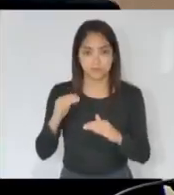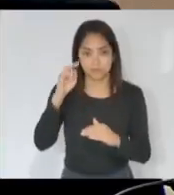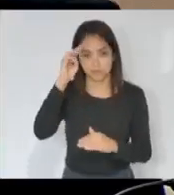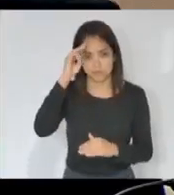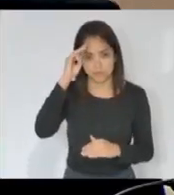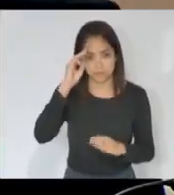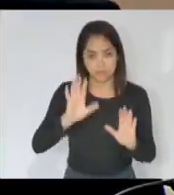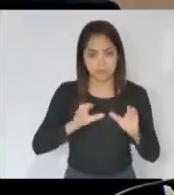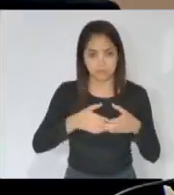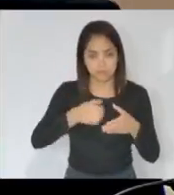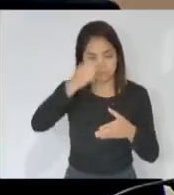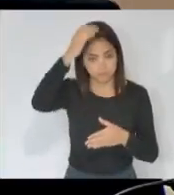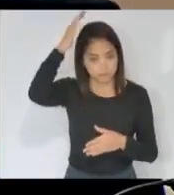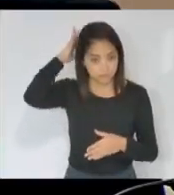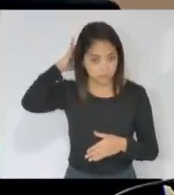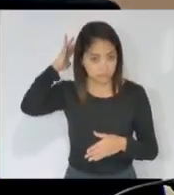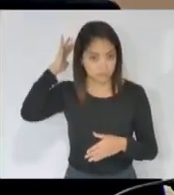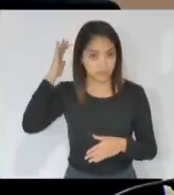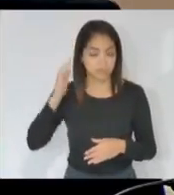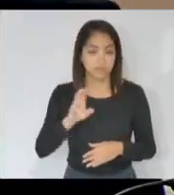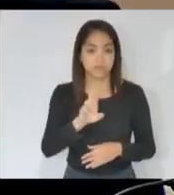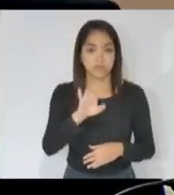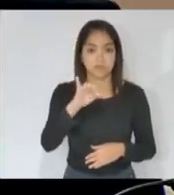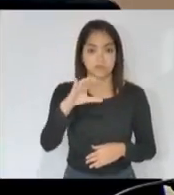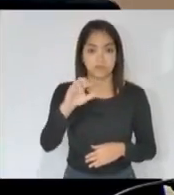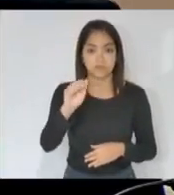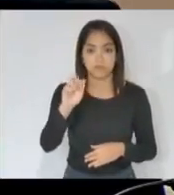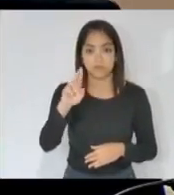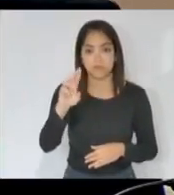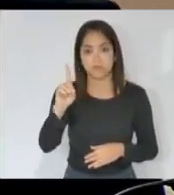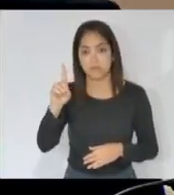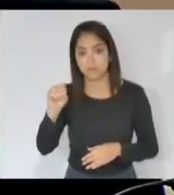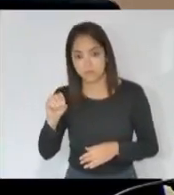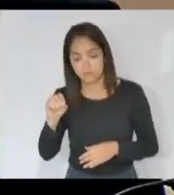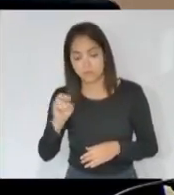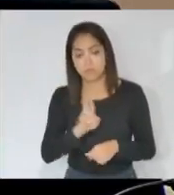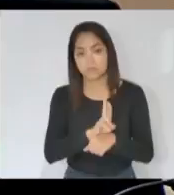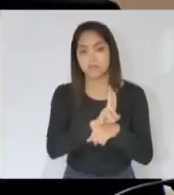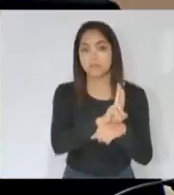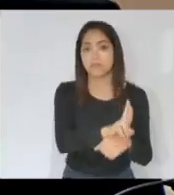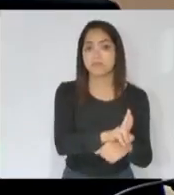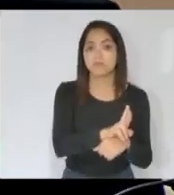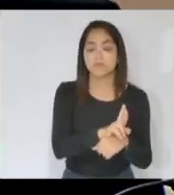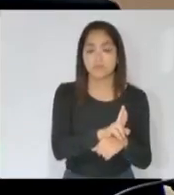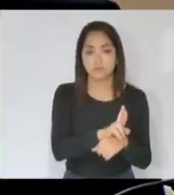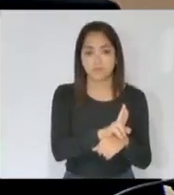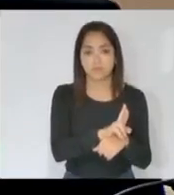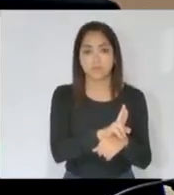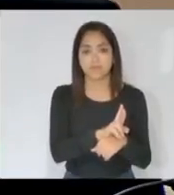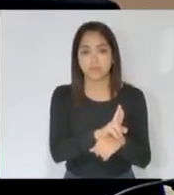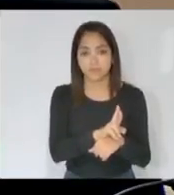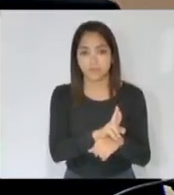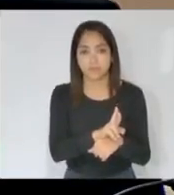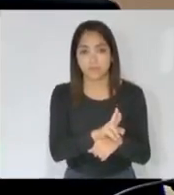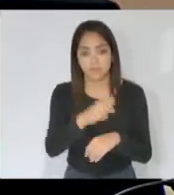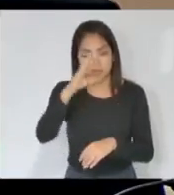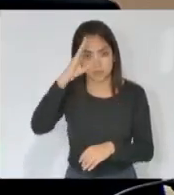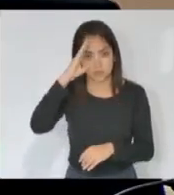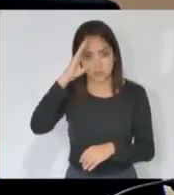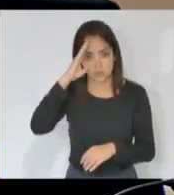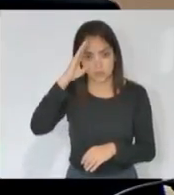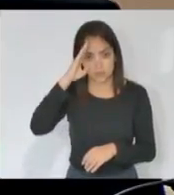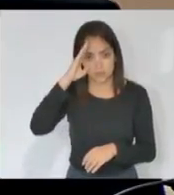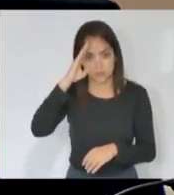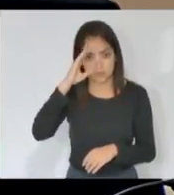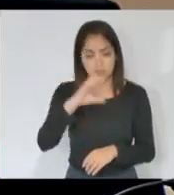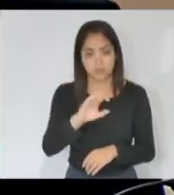de Bombeiros Militar, Coronel Ricardo Stein. Neste ato, representando o excelentíssimo senhor comandante Coronel